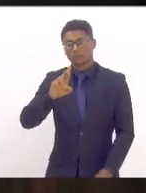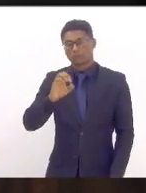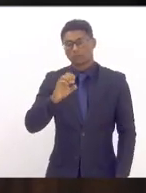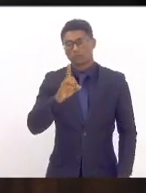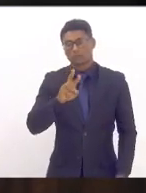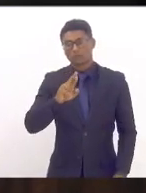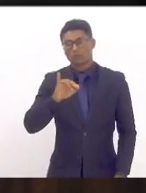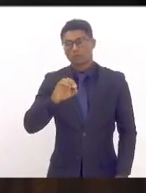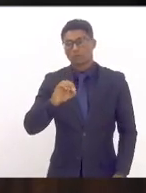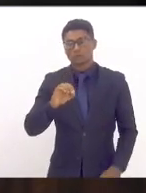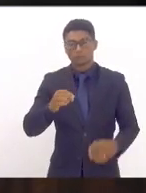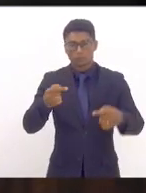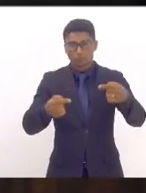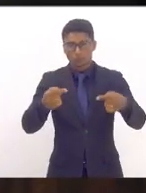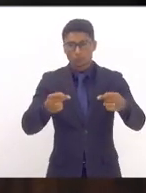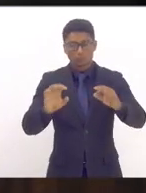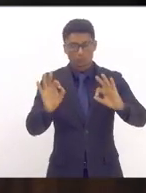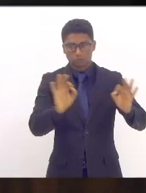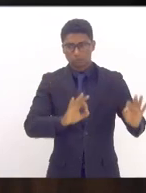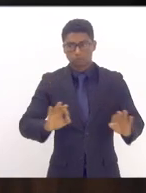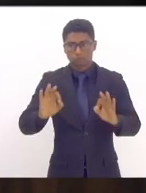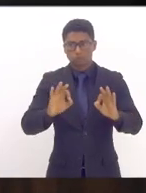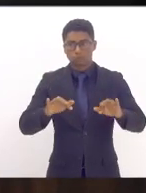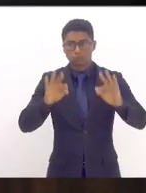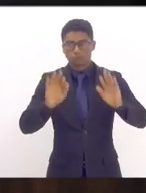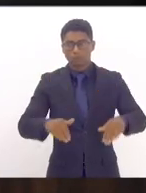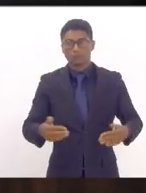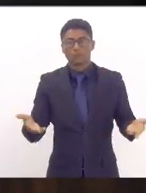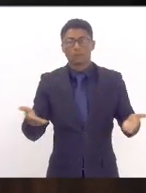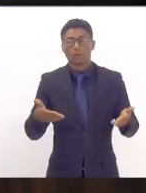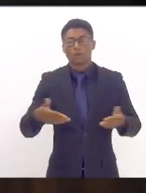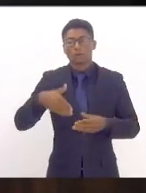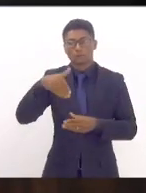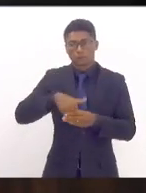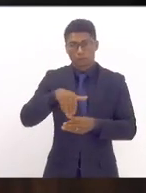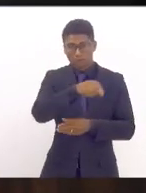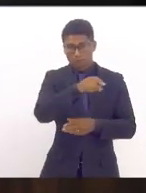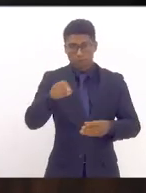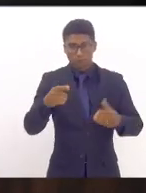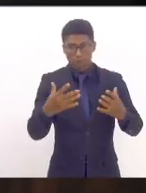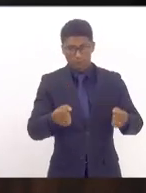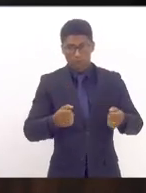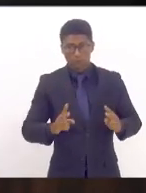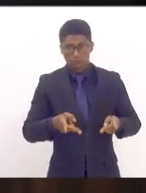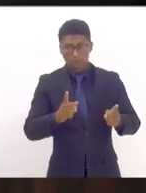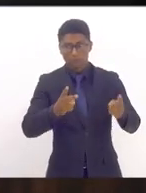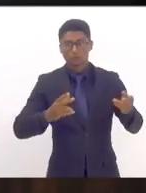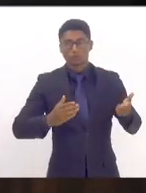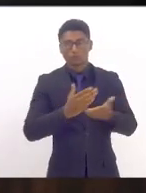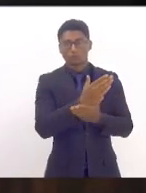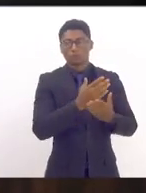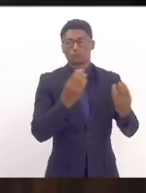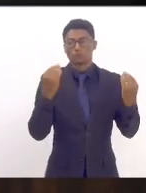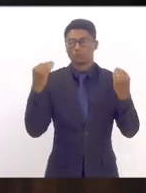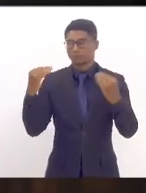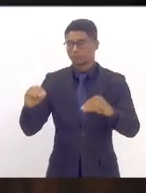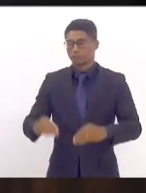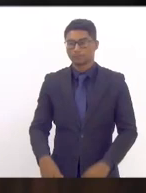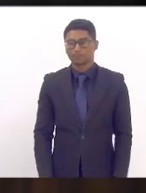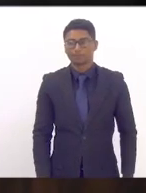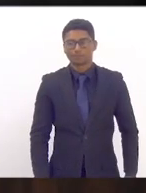em discussão em votação os senhores que aprovam permaneça Como estão aprovado vai à promulgação